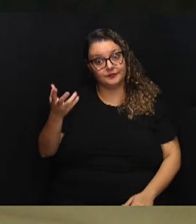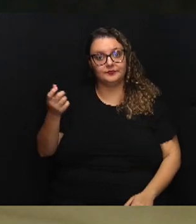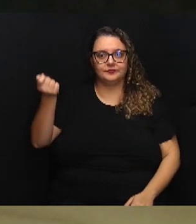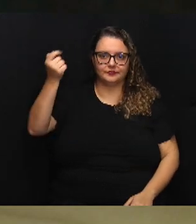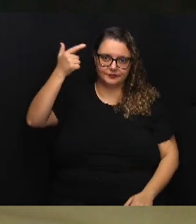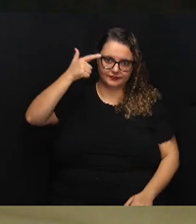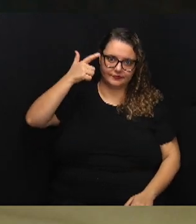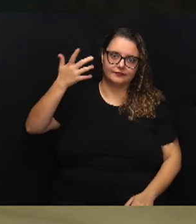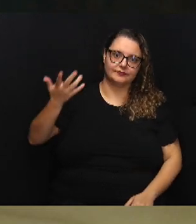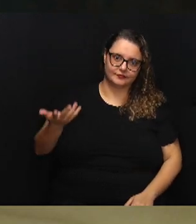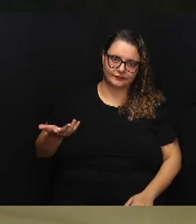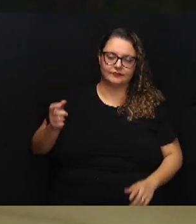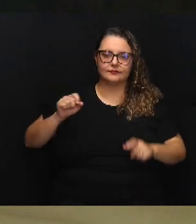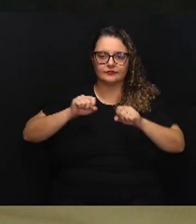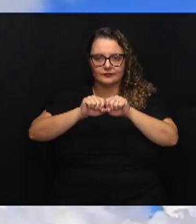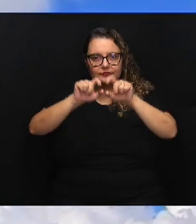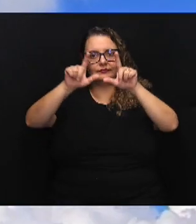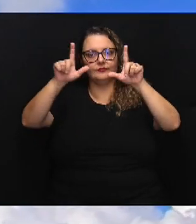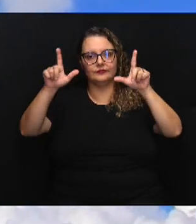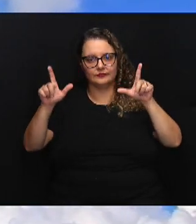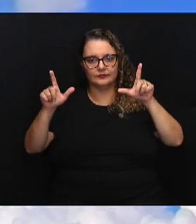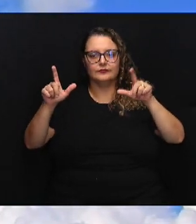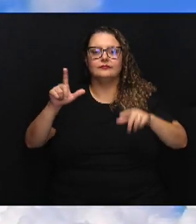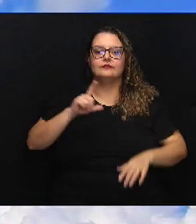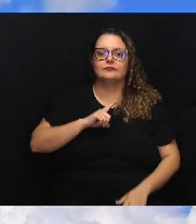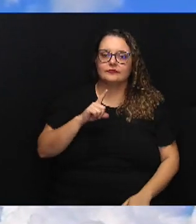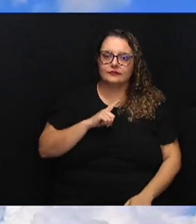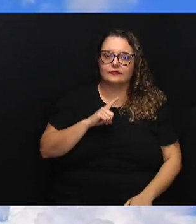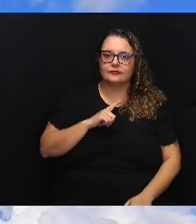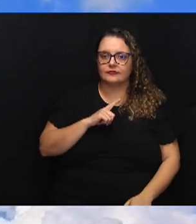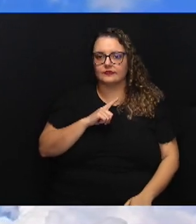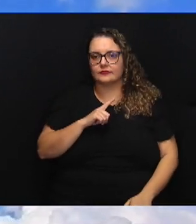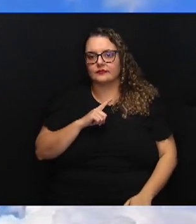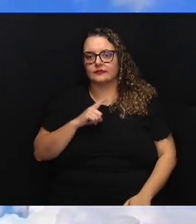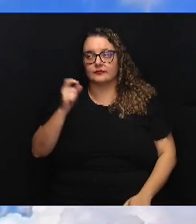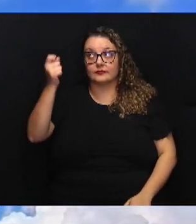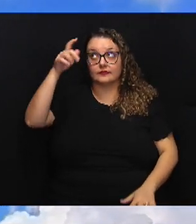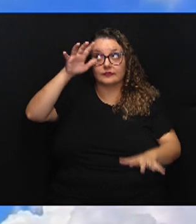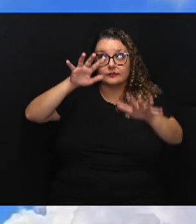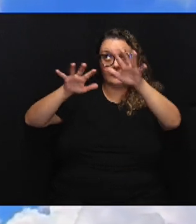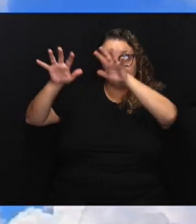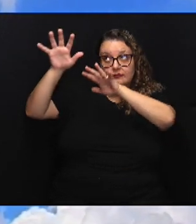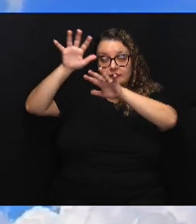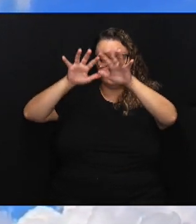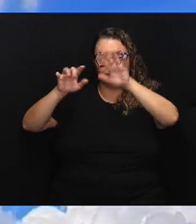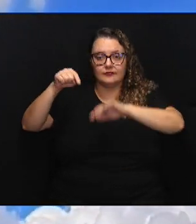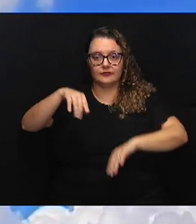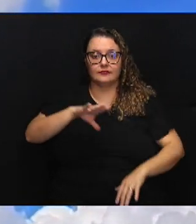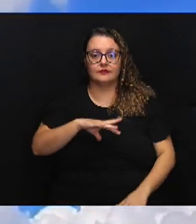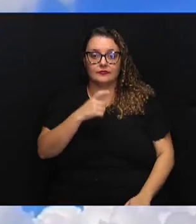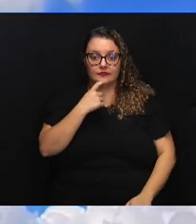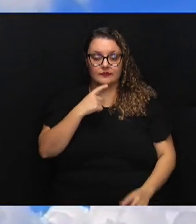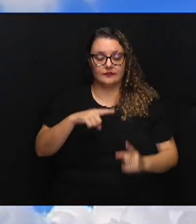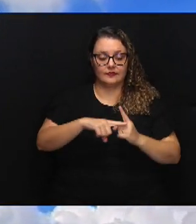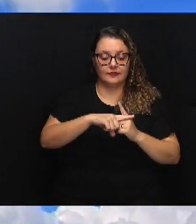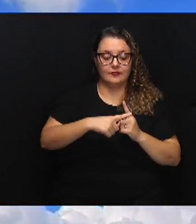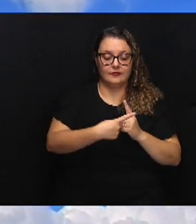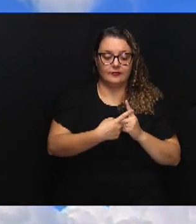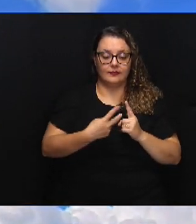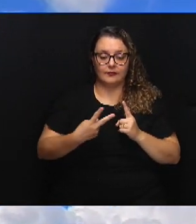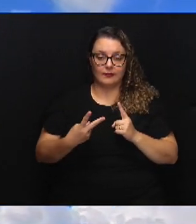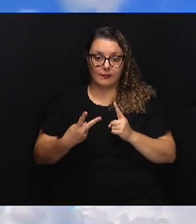sol, né, ao amanhecer, e aí a gente tem um dia com sol entre nuvens aqui em Campinas, mínima foi de